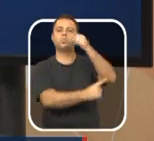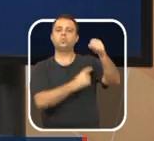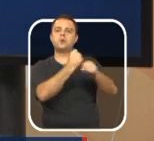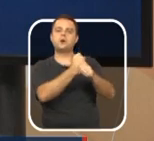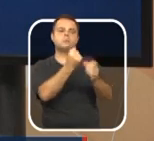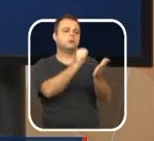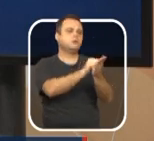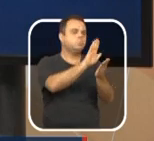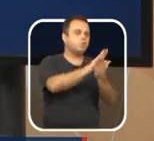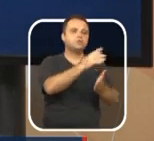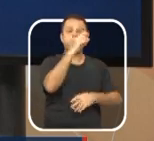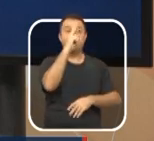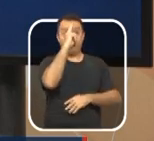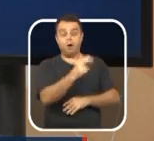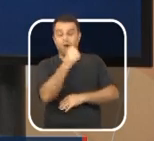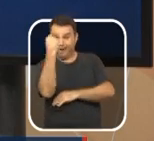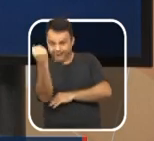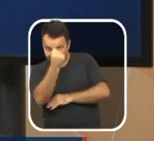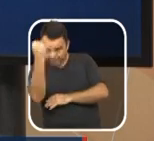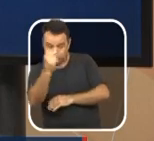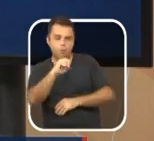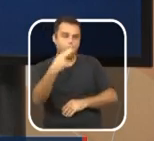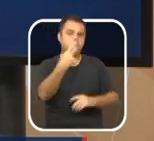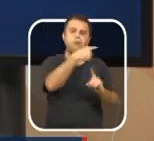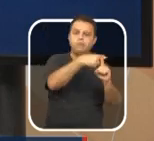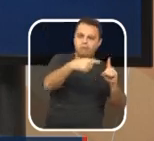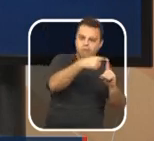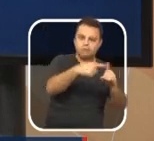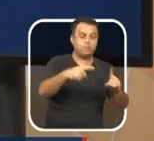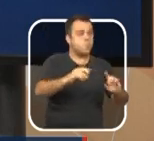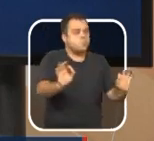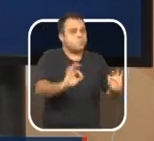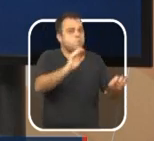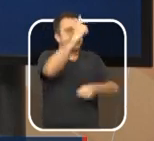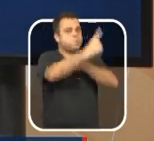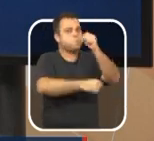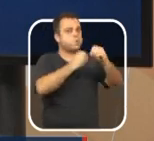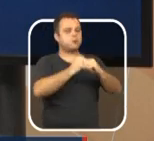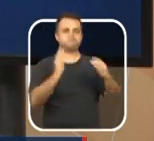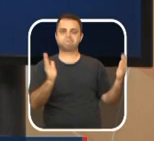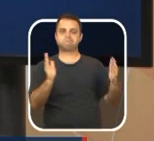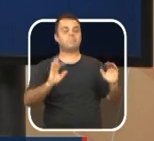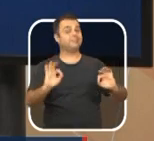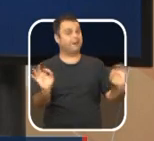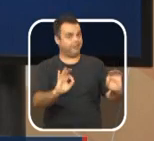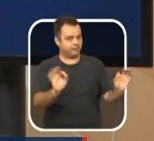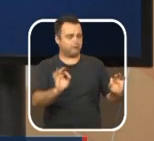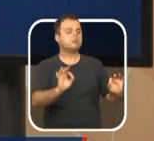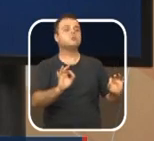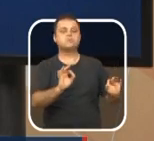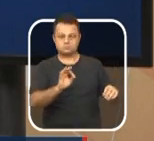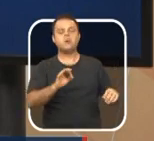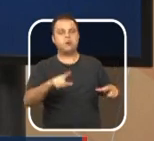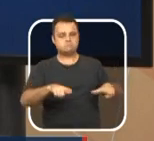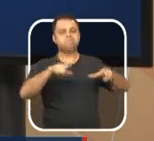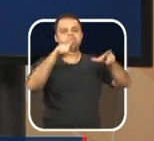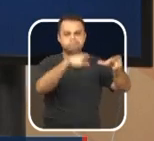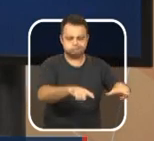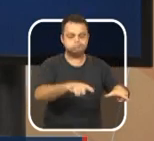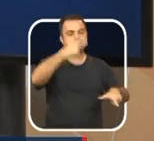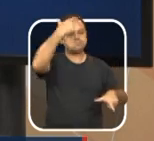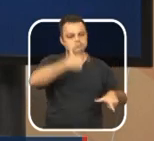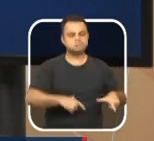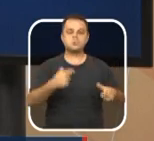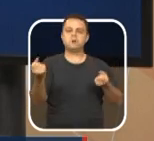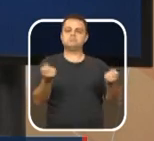graves ou médias durante os últimos 12 meses para obter a licença para continuar a exercer